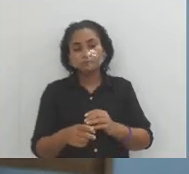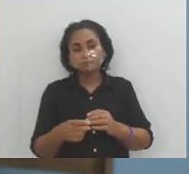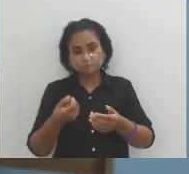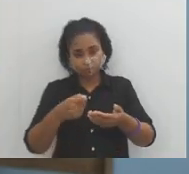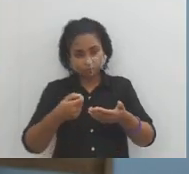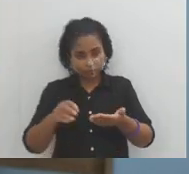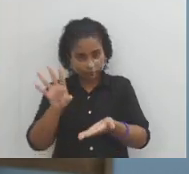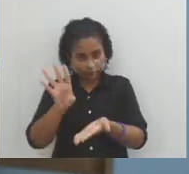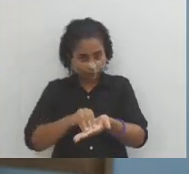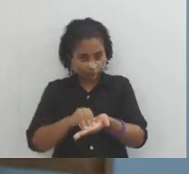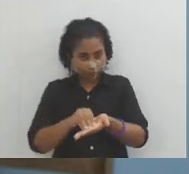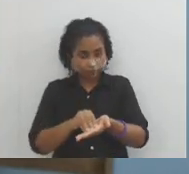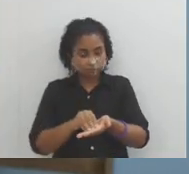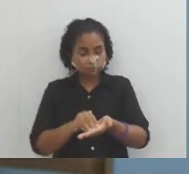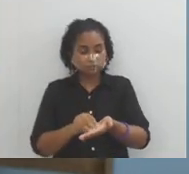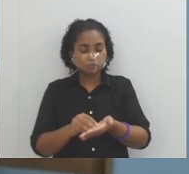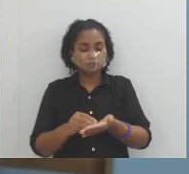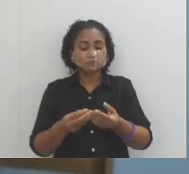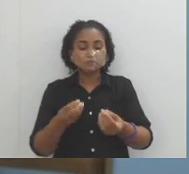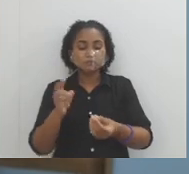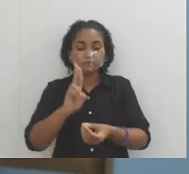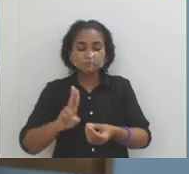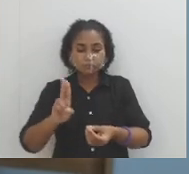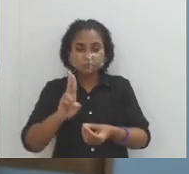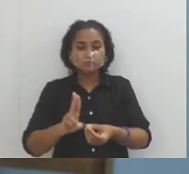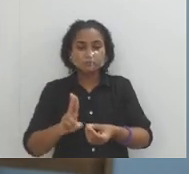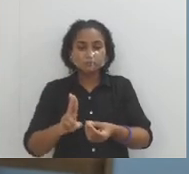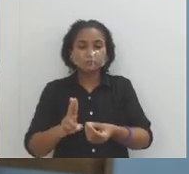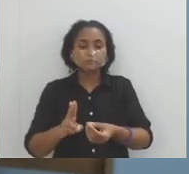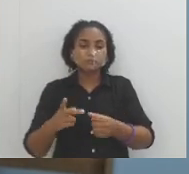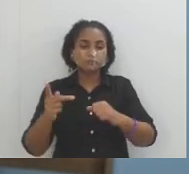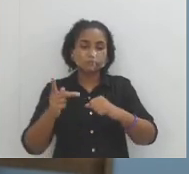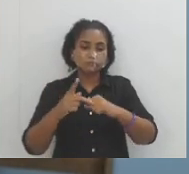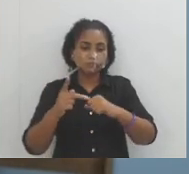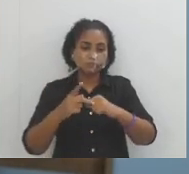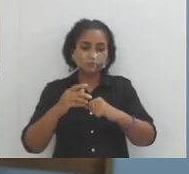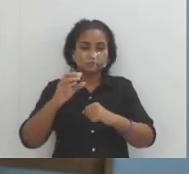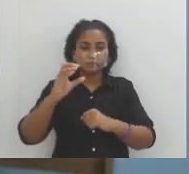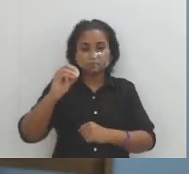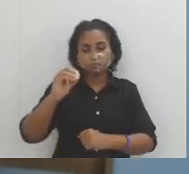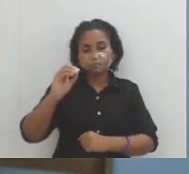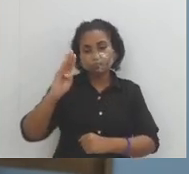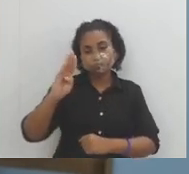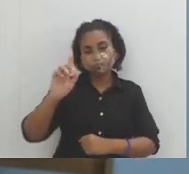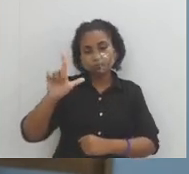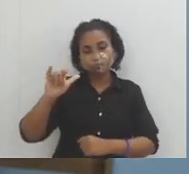aí, emprego dos pronomes oblíquos, tá certo?